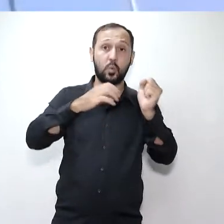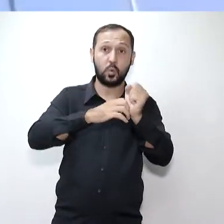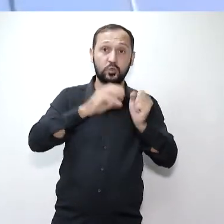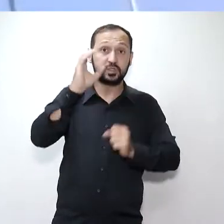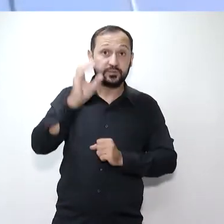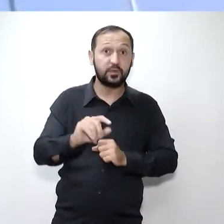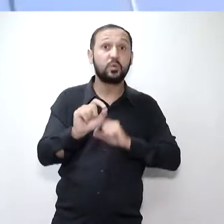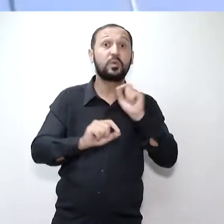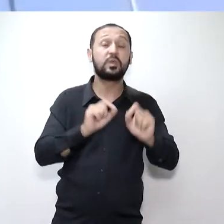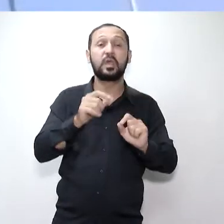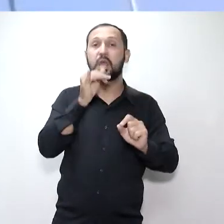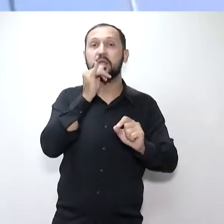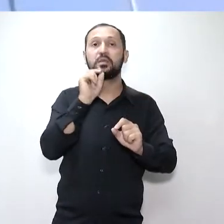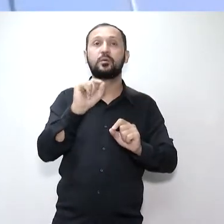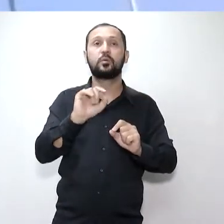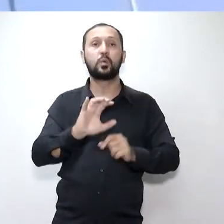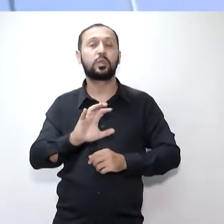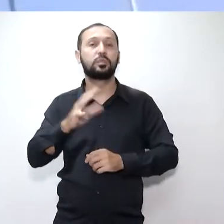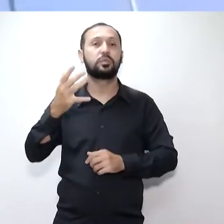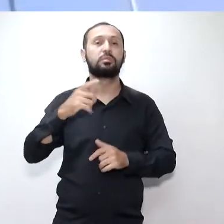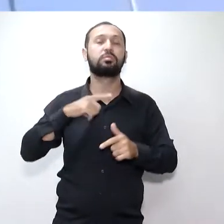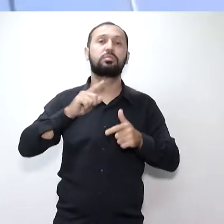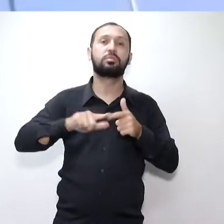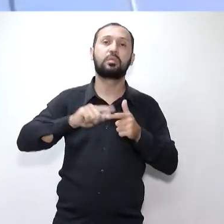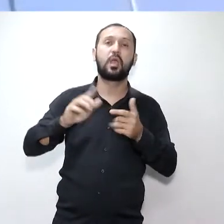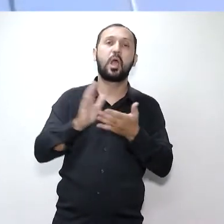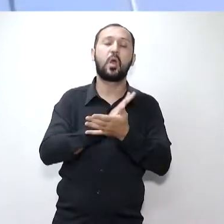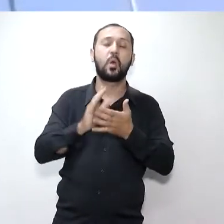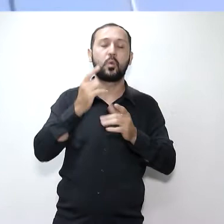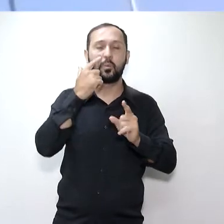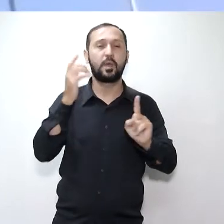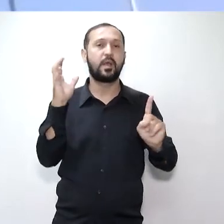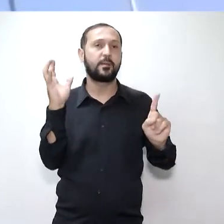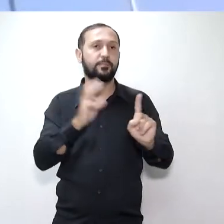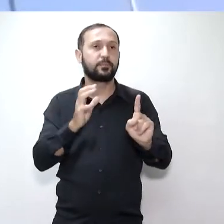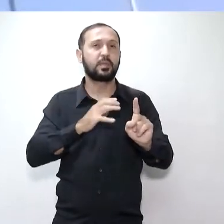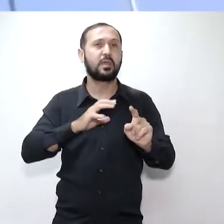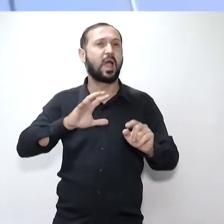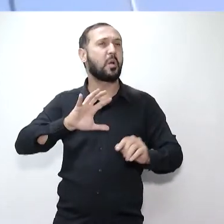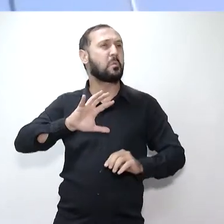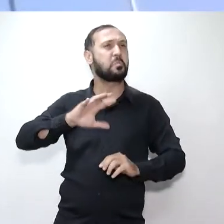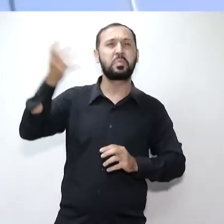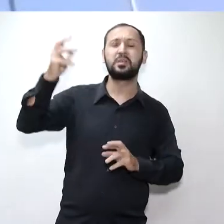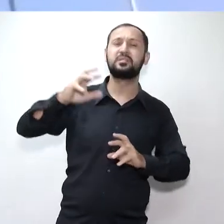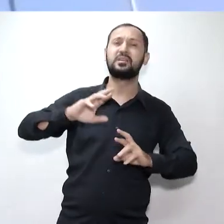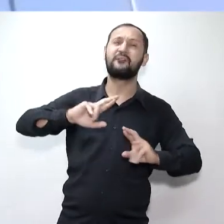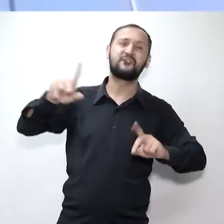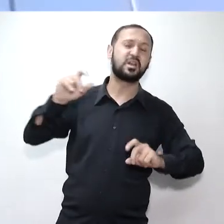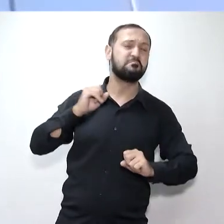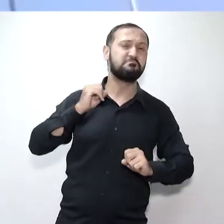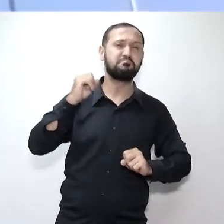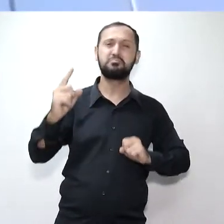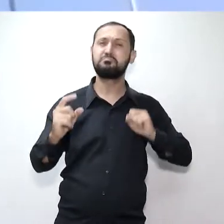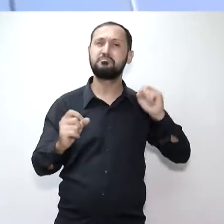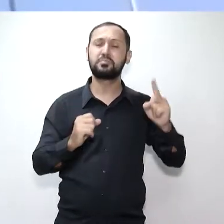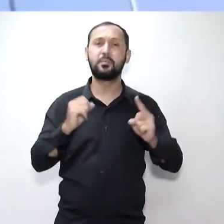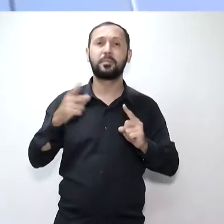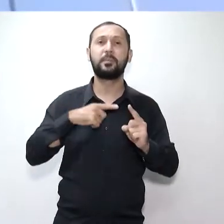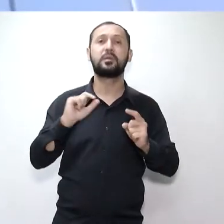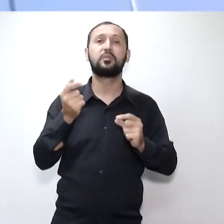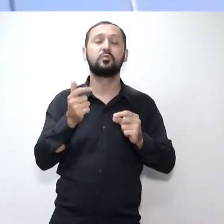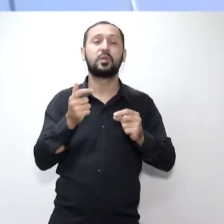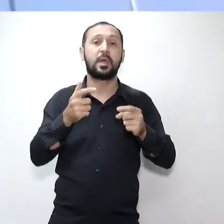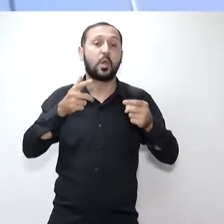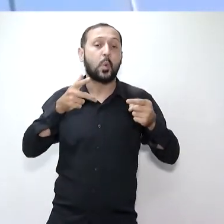estivéssemos falando de relação consumerista, o próprio Código Civil coloca que quando há algum sintoma,